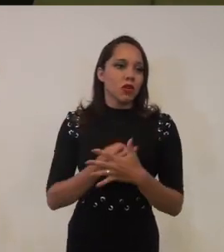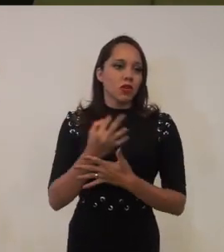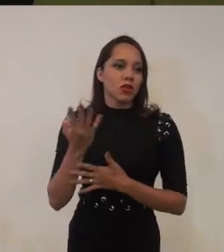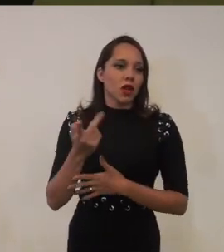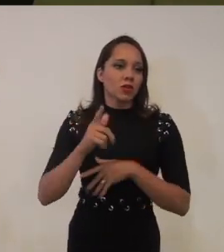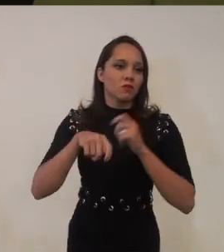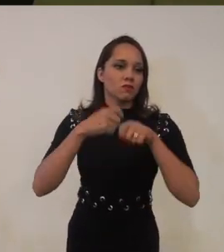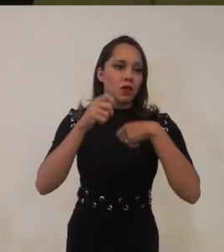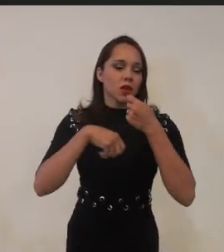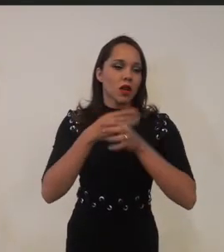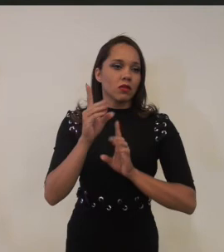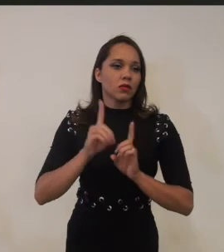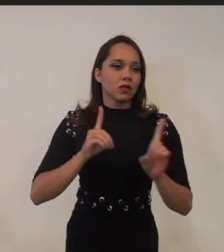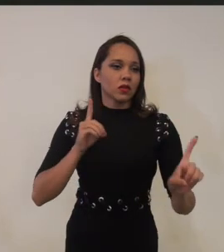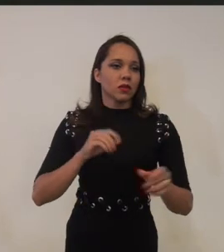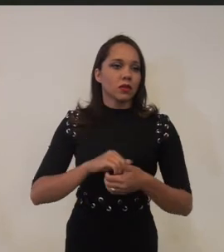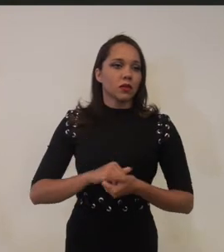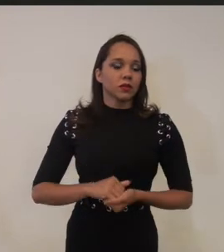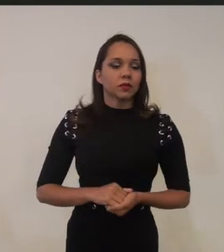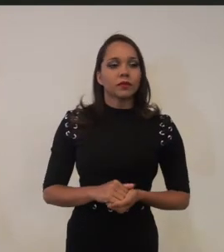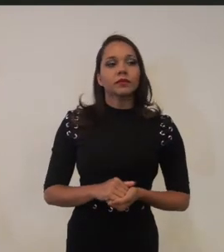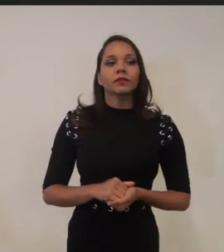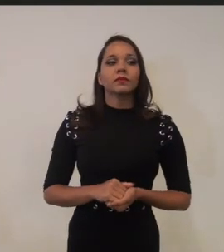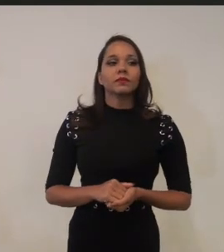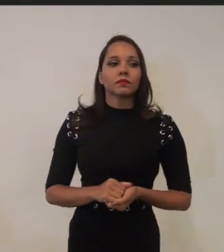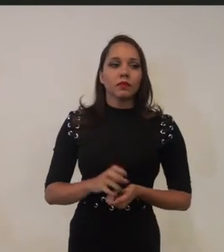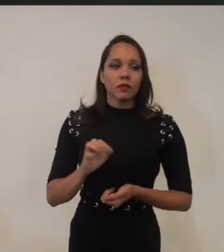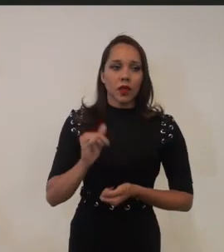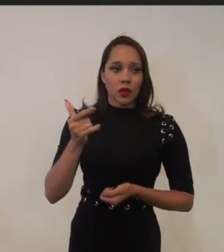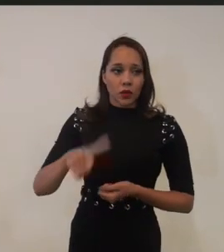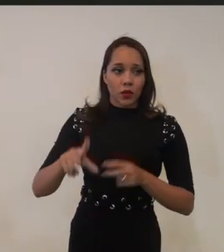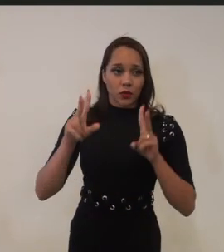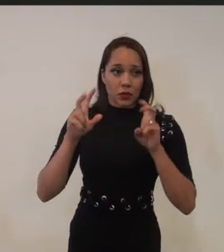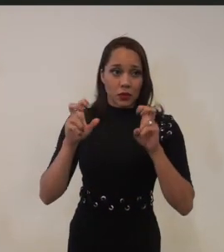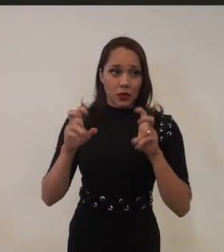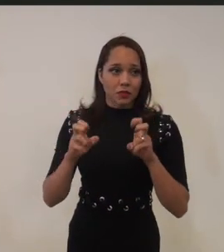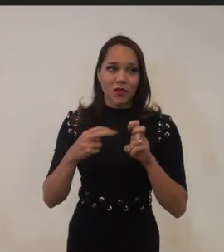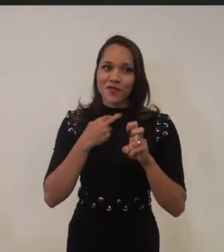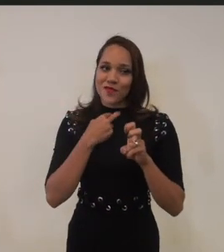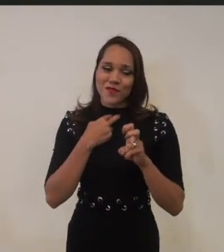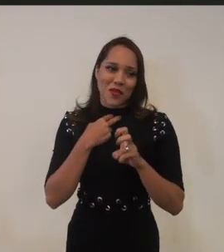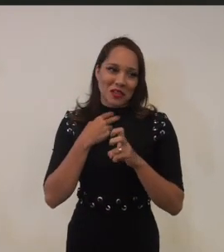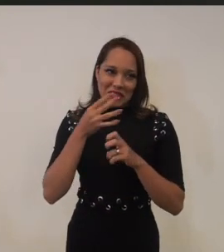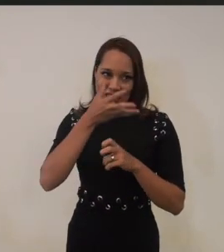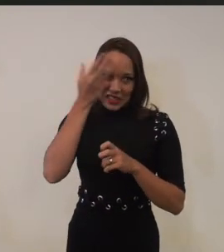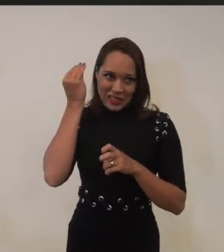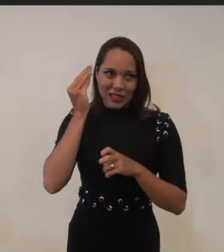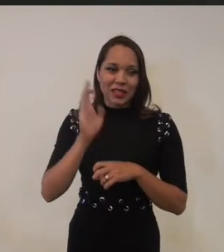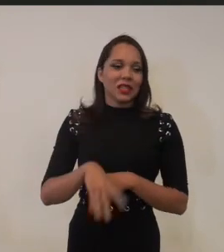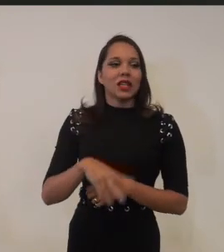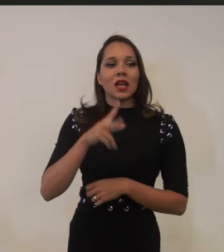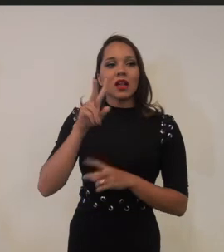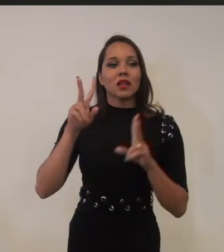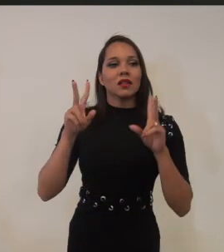desse mercado digital, né? E o outro tema que eu não posso deixar de mencionar é o tema